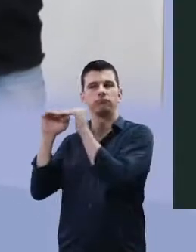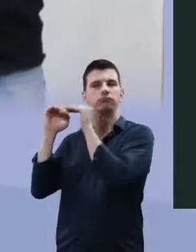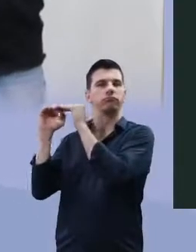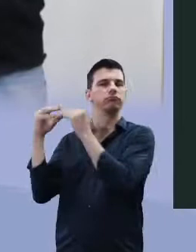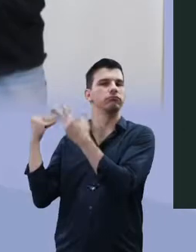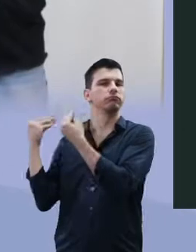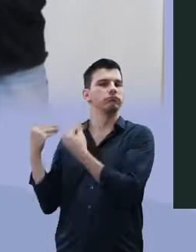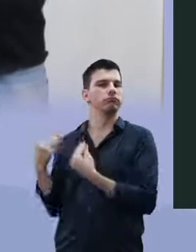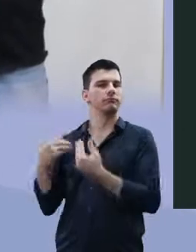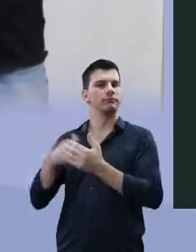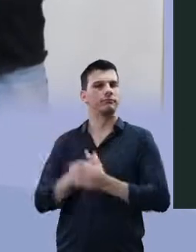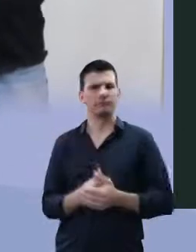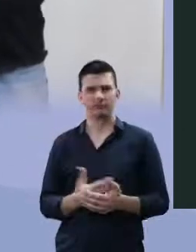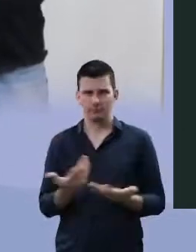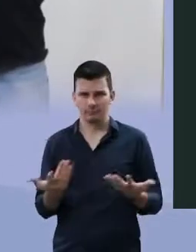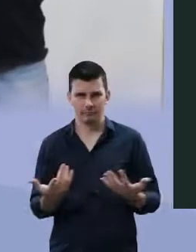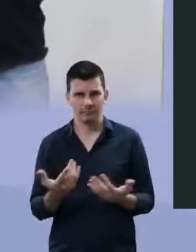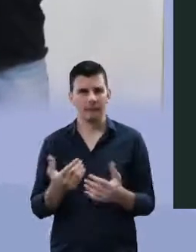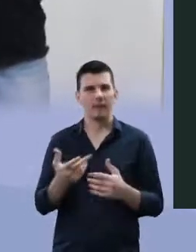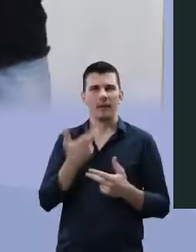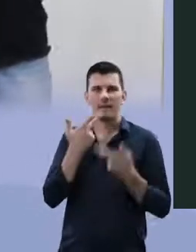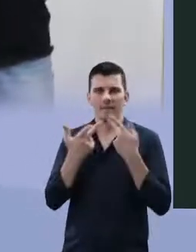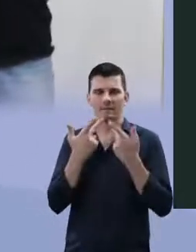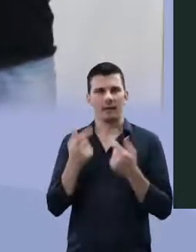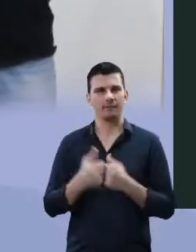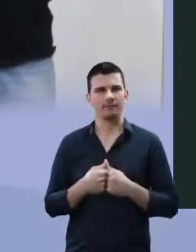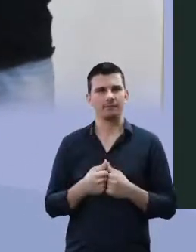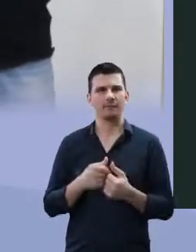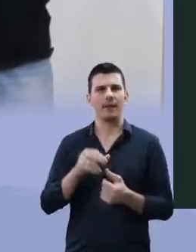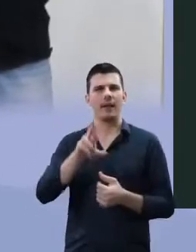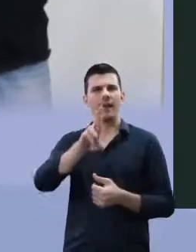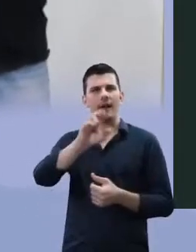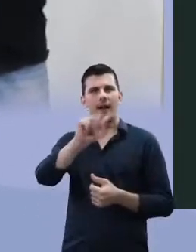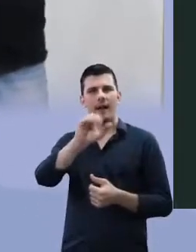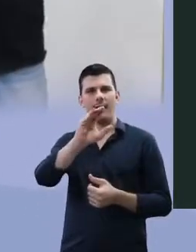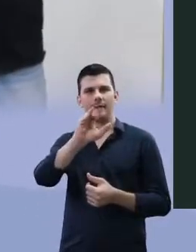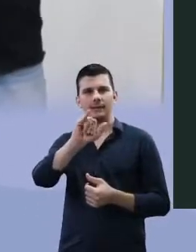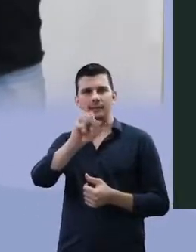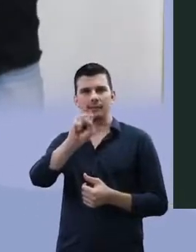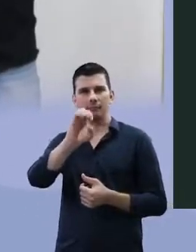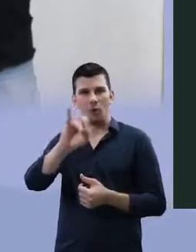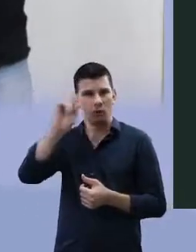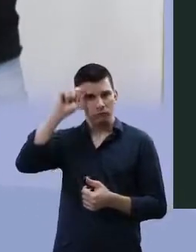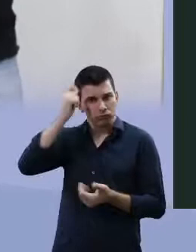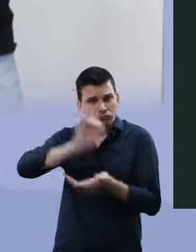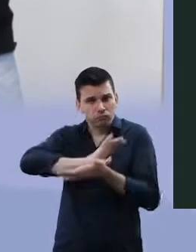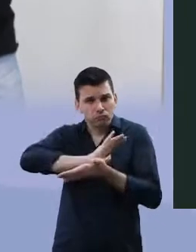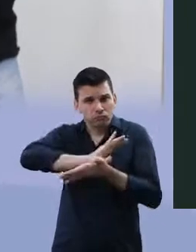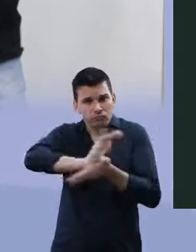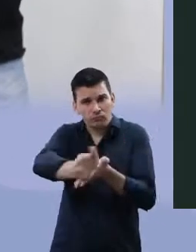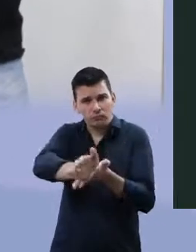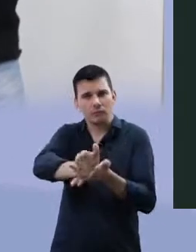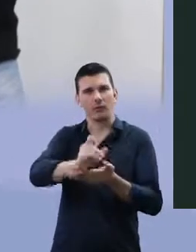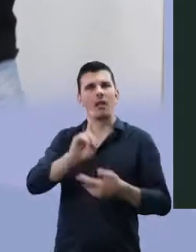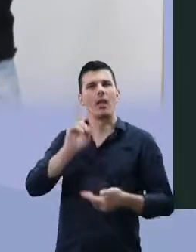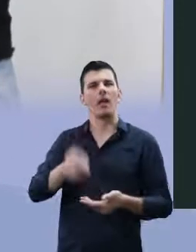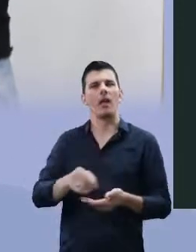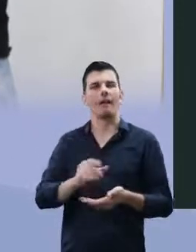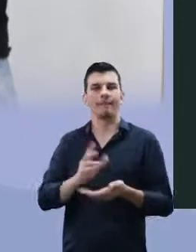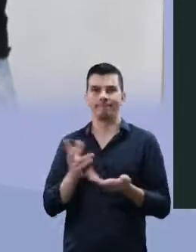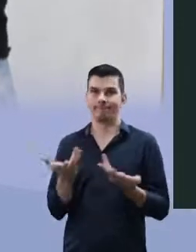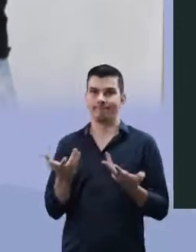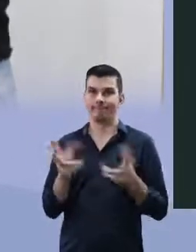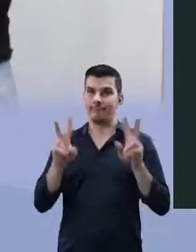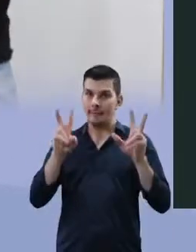num senso comum. Aí eu coloco, né, é muito interessante esse aspecto, o racismo. Como eu já havia dito para vocês, é